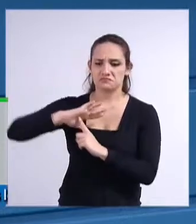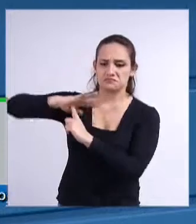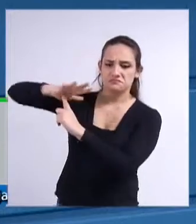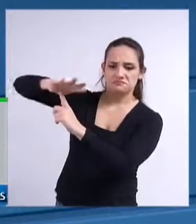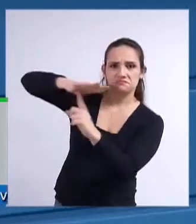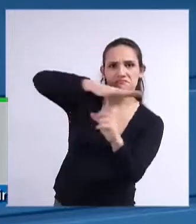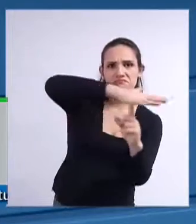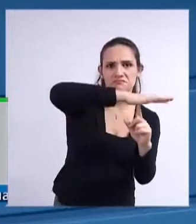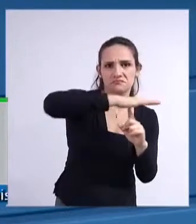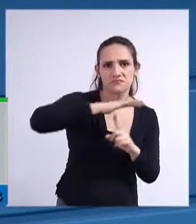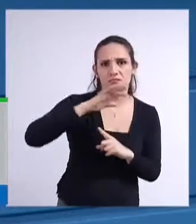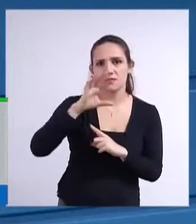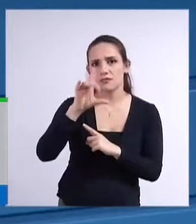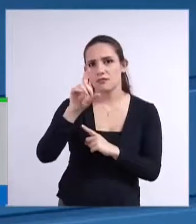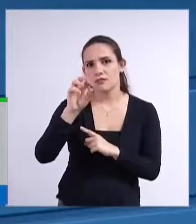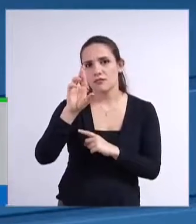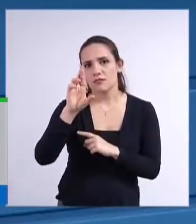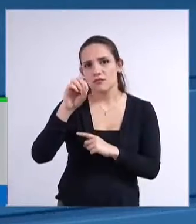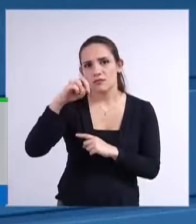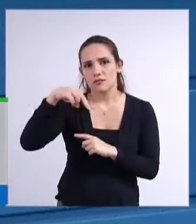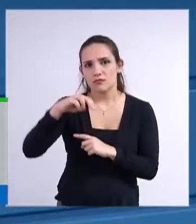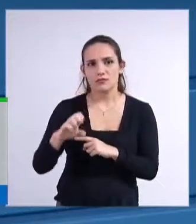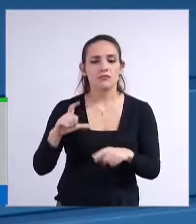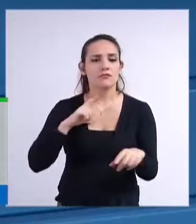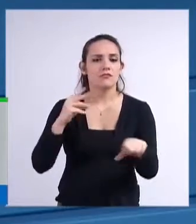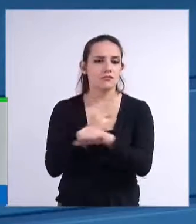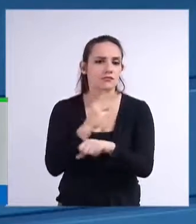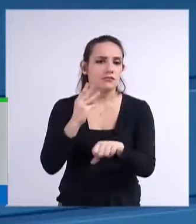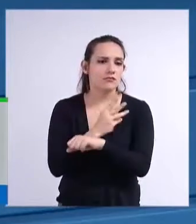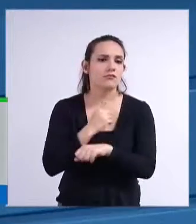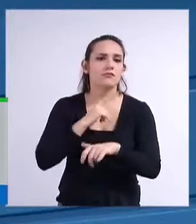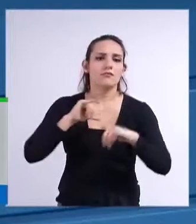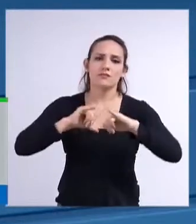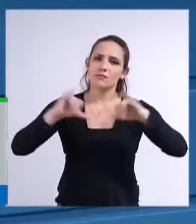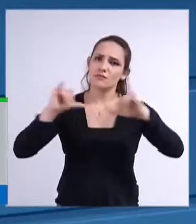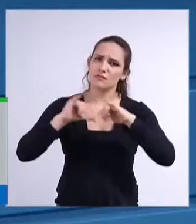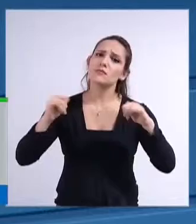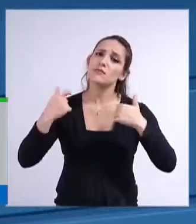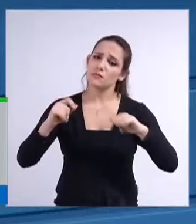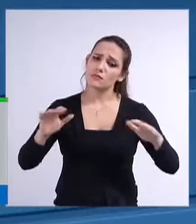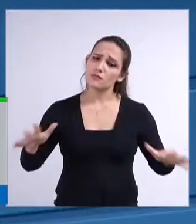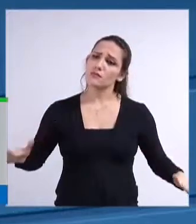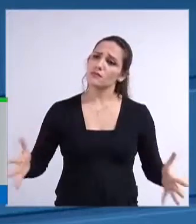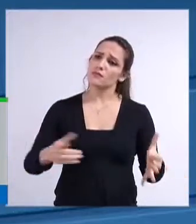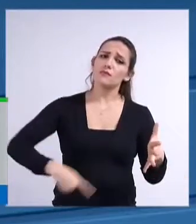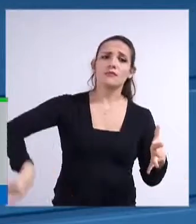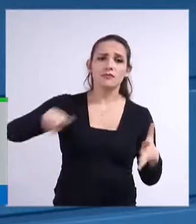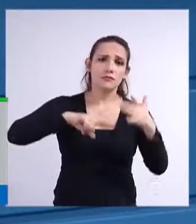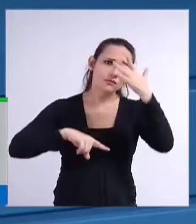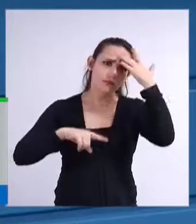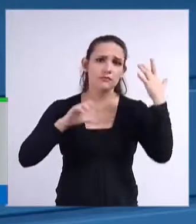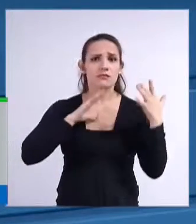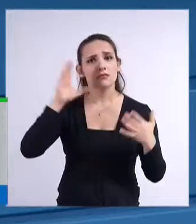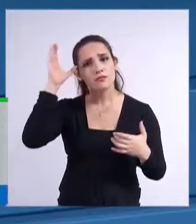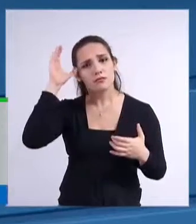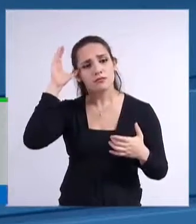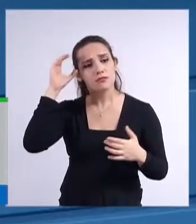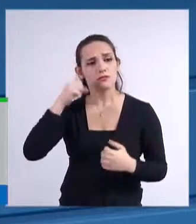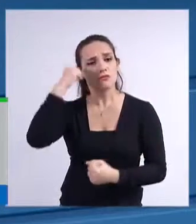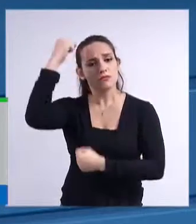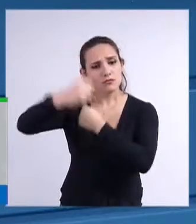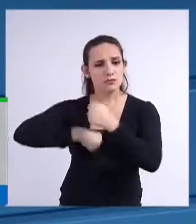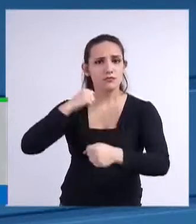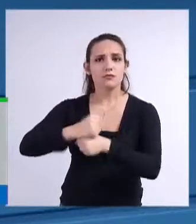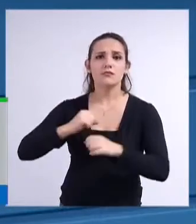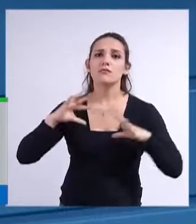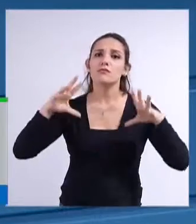temos veículos aí de informação, WhatsApp, propaganda na TV. Por que não estimular, não fomentar isso também nessas